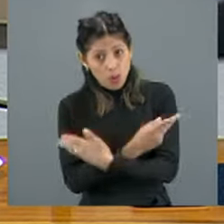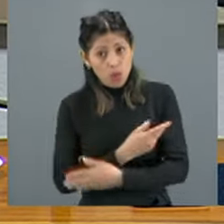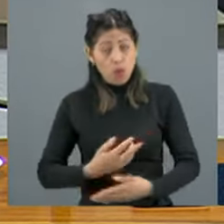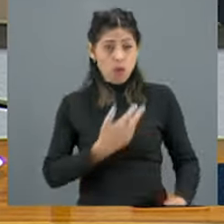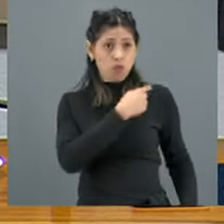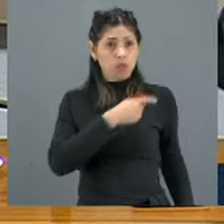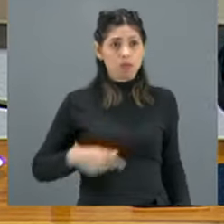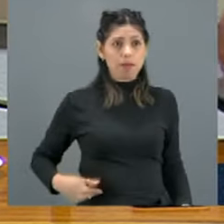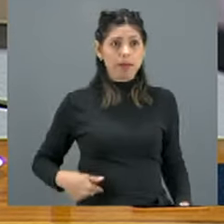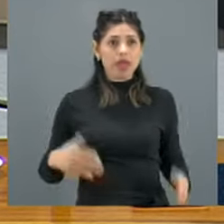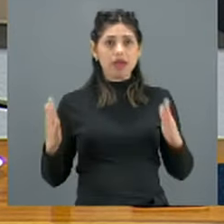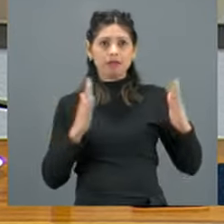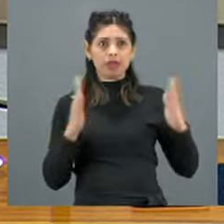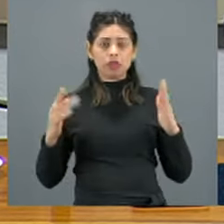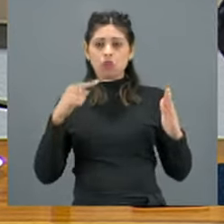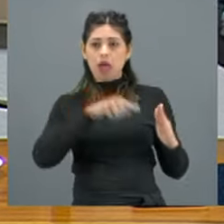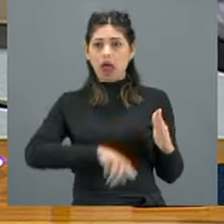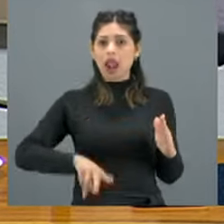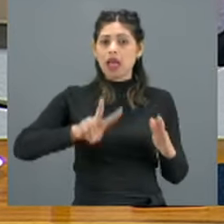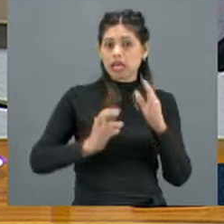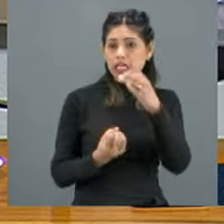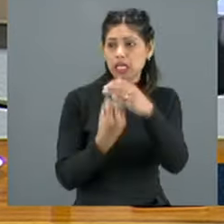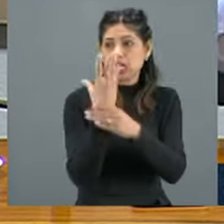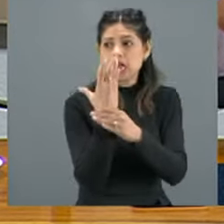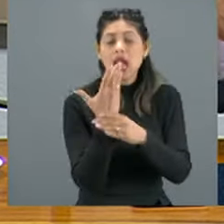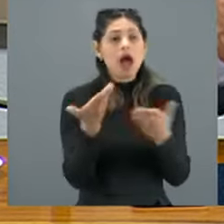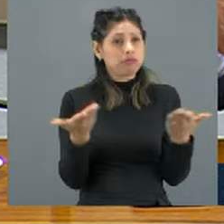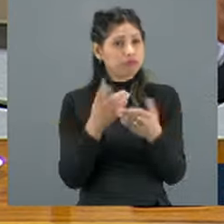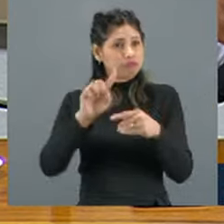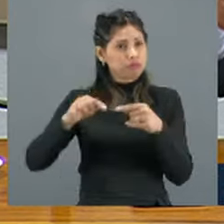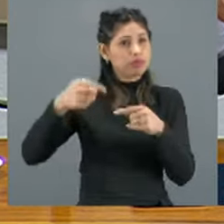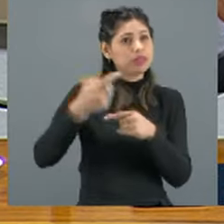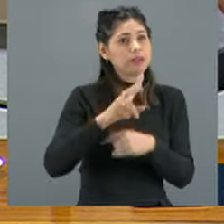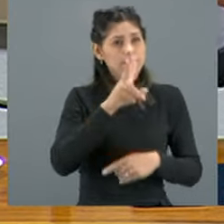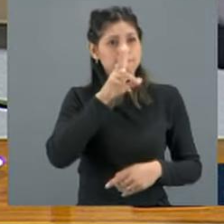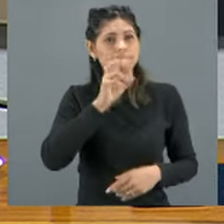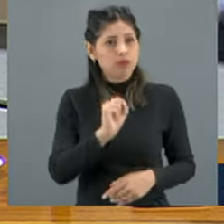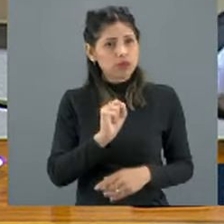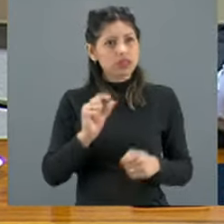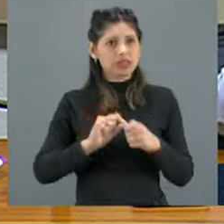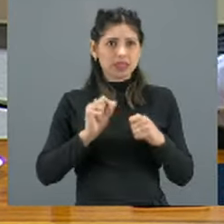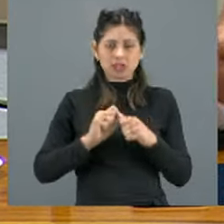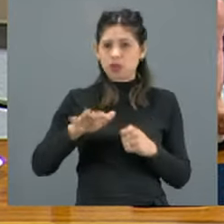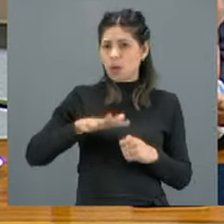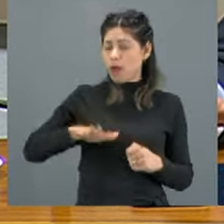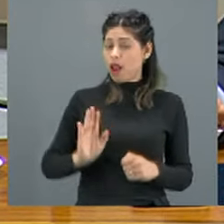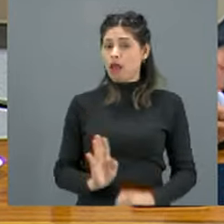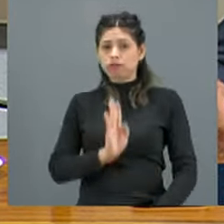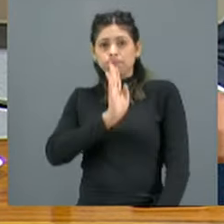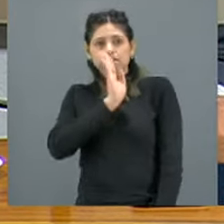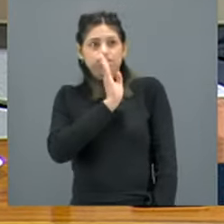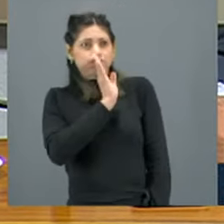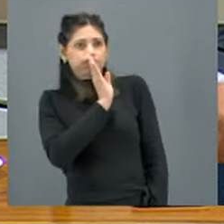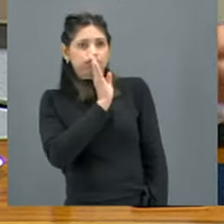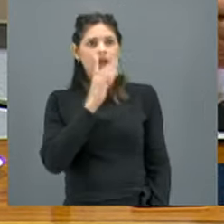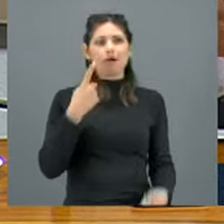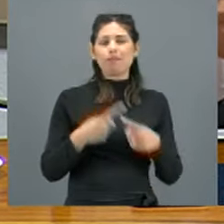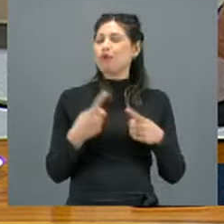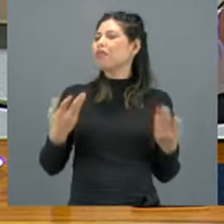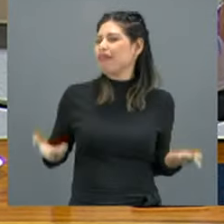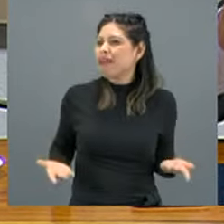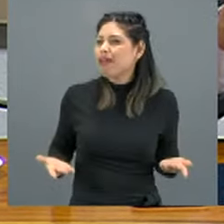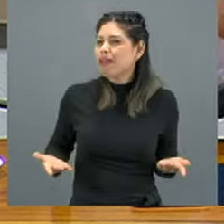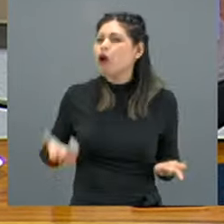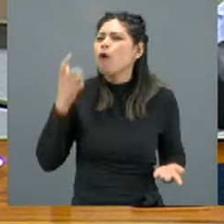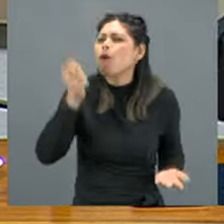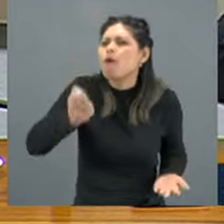ela se cala, porque a força da ONG com as mídias faz ela se calar covardemente. Então, a partir